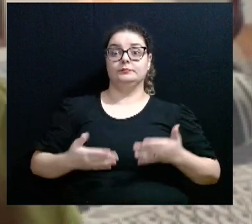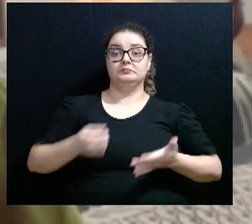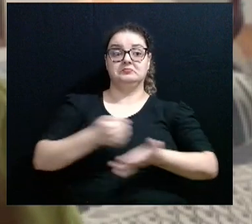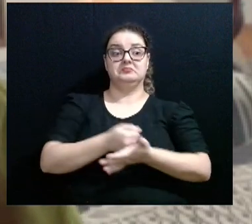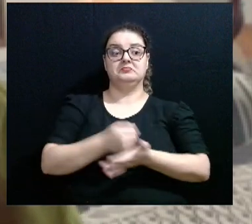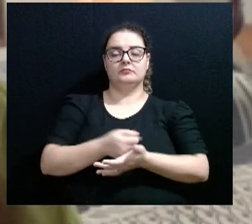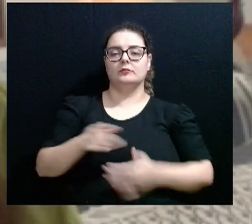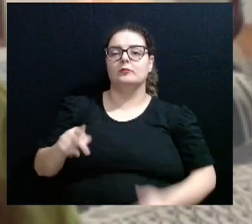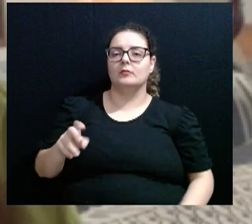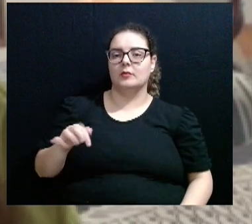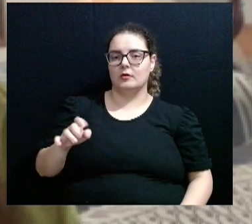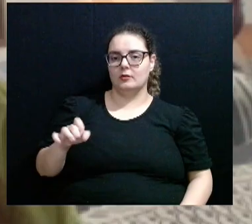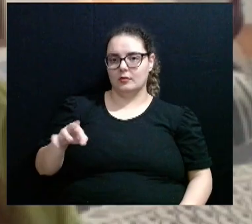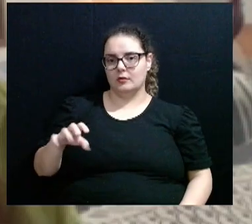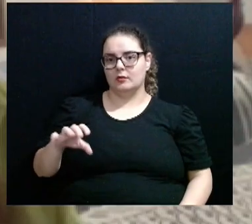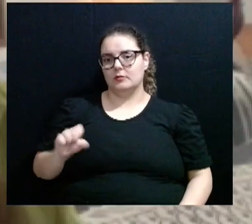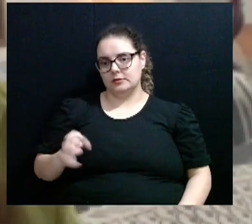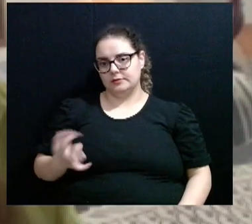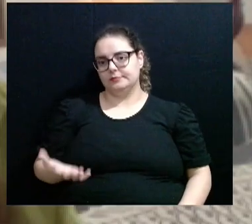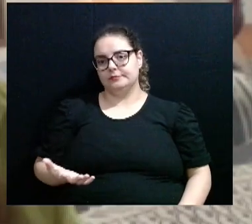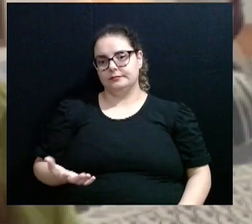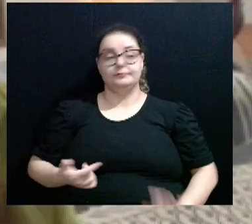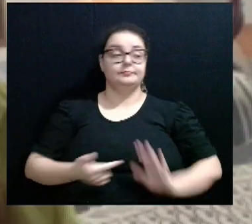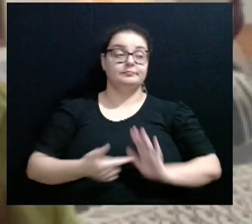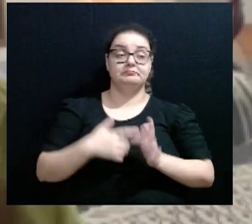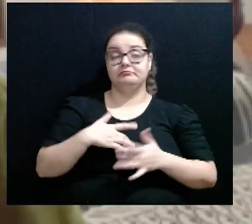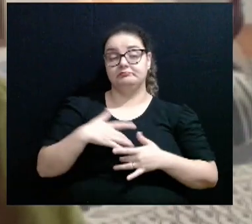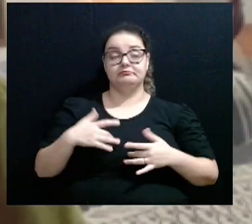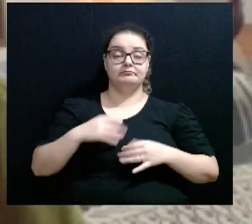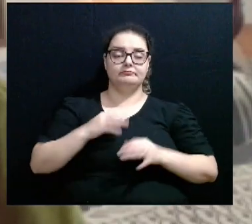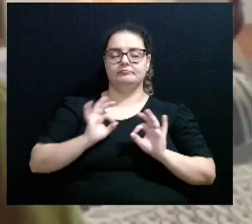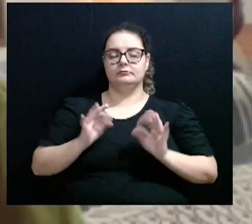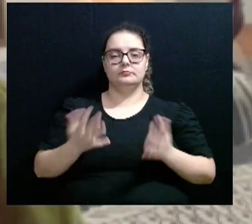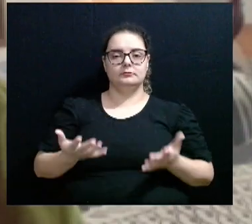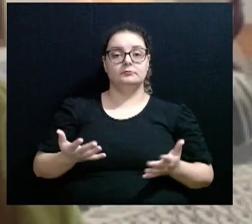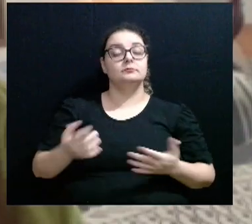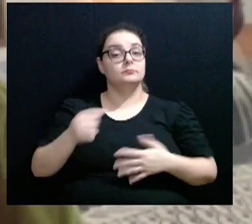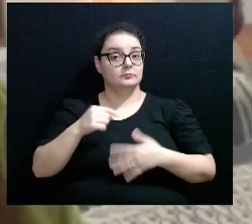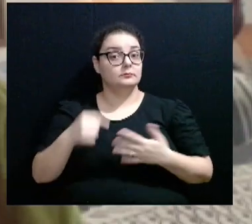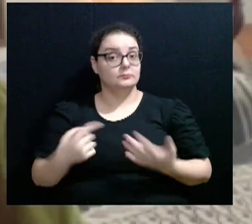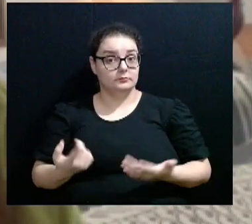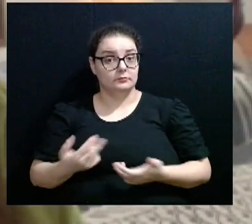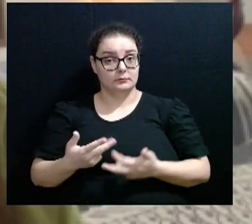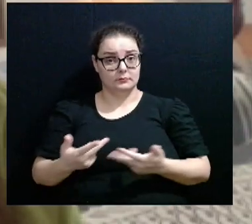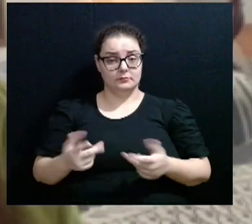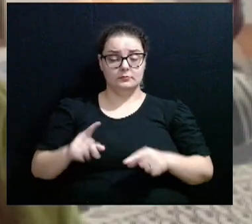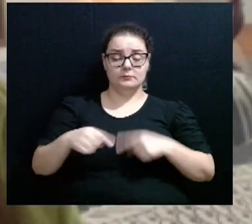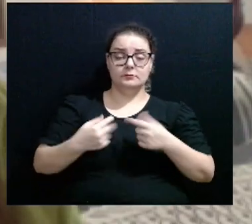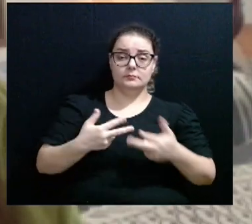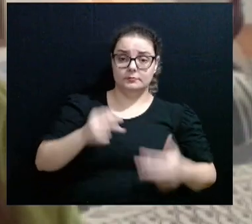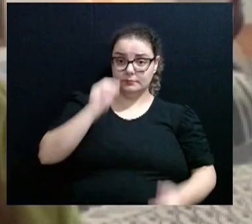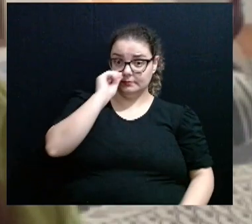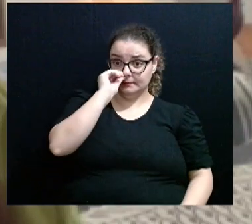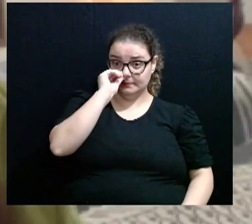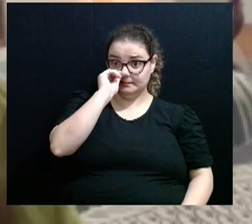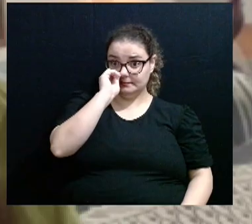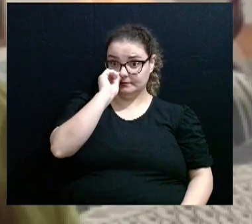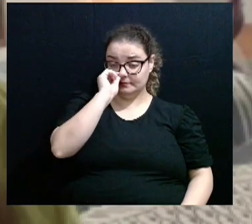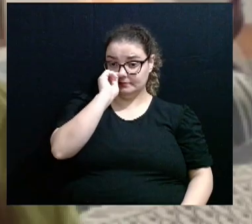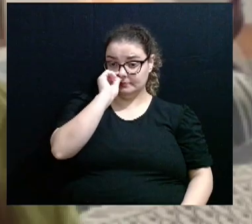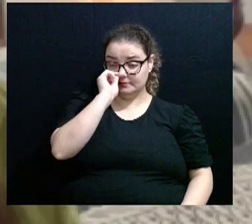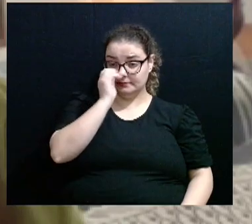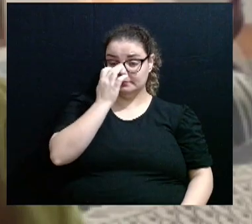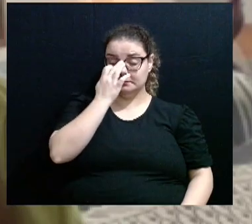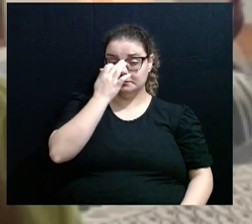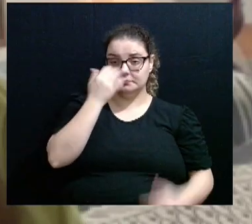obrigatória, mostrando o bem-estar, né? Então, esse é um dos aspectos. A outra é a gente estar no trabalho também, produzindo o tempo todo, mostrando